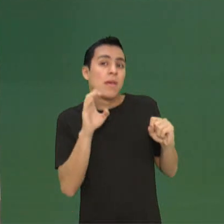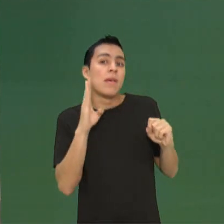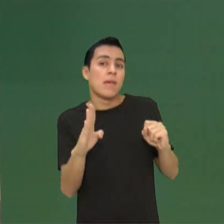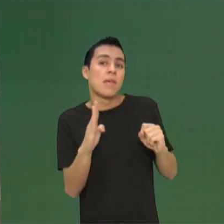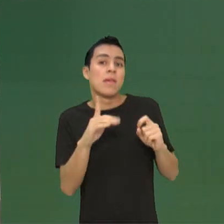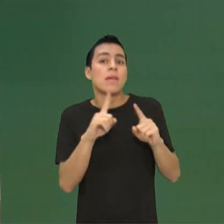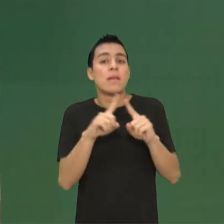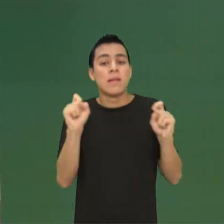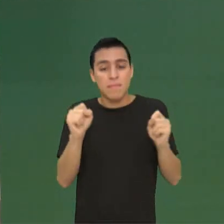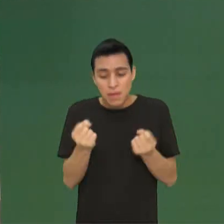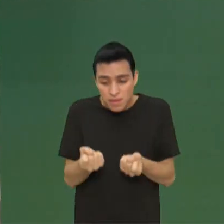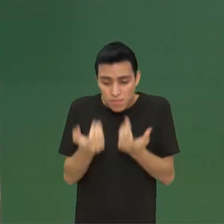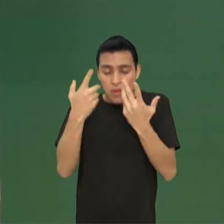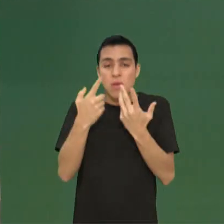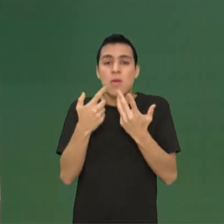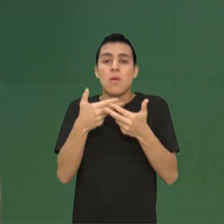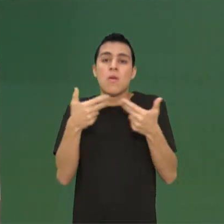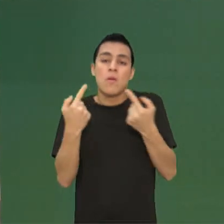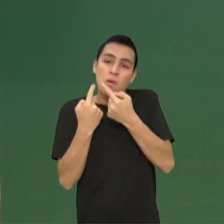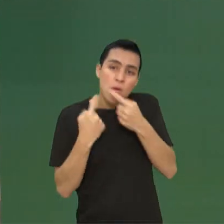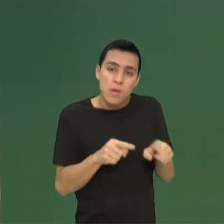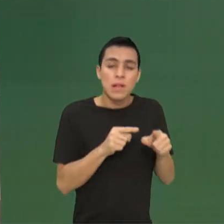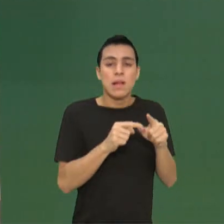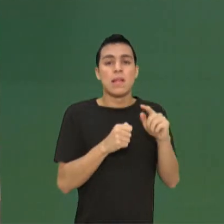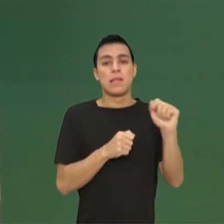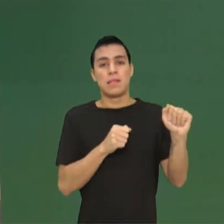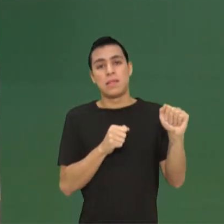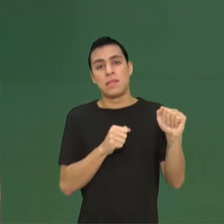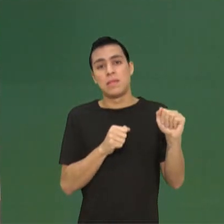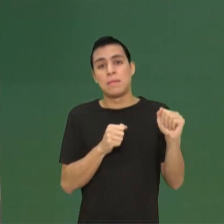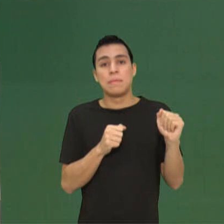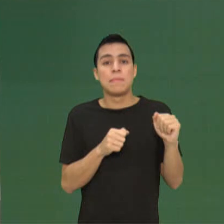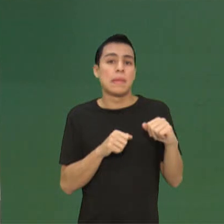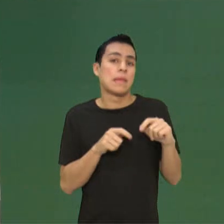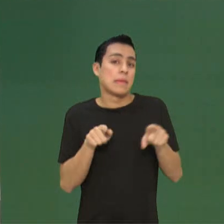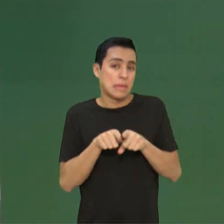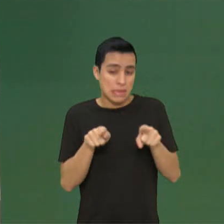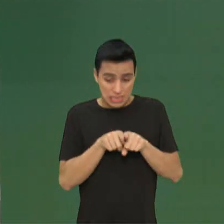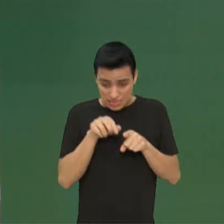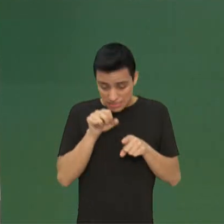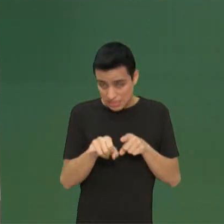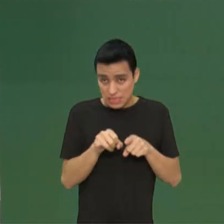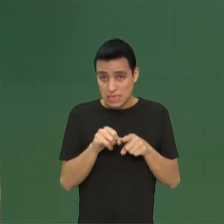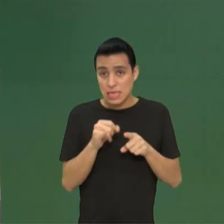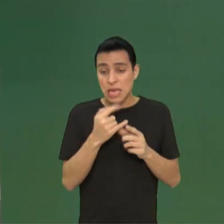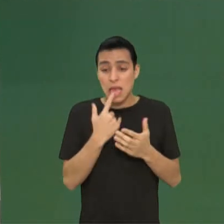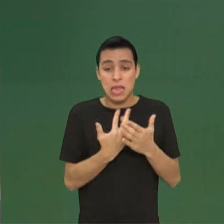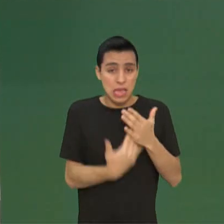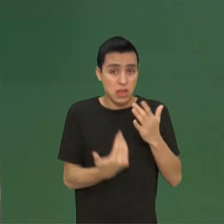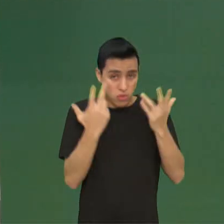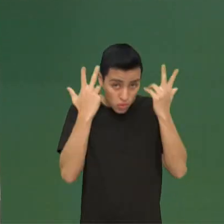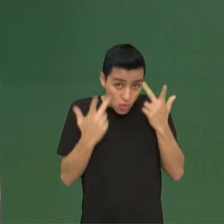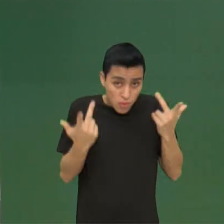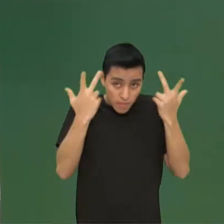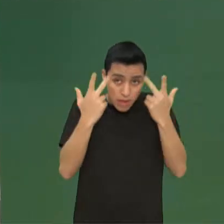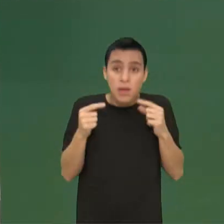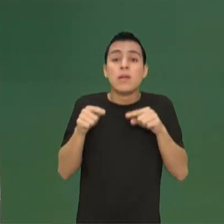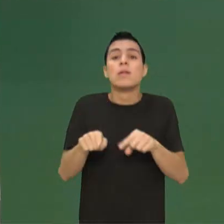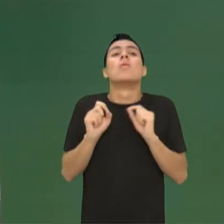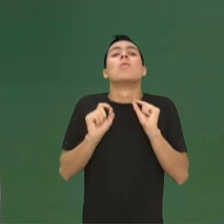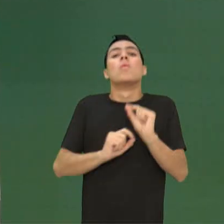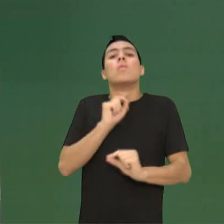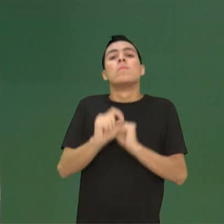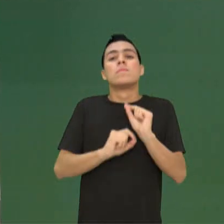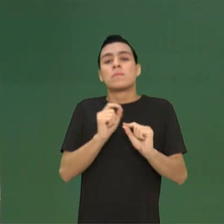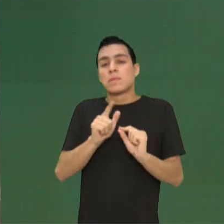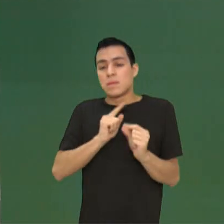ver. Doador de sangue pode ter salvo quase 2,5 milhões de bebês. Já pensou, gente? Que